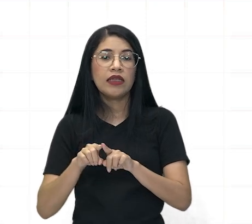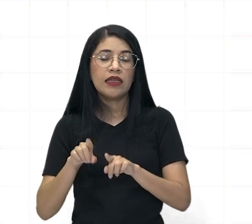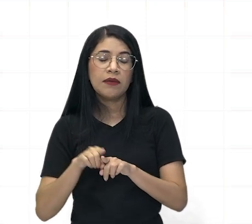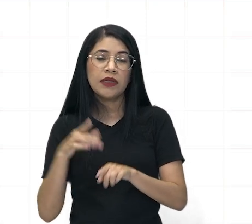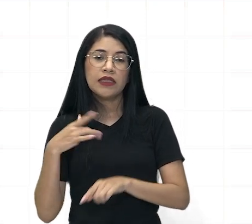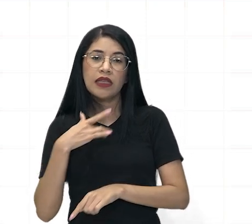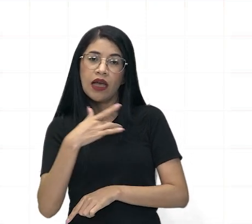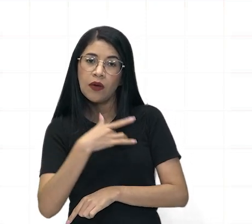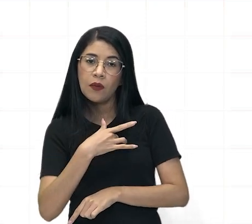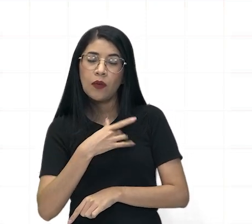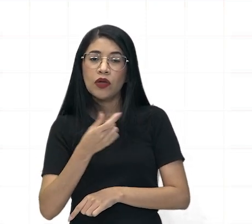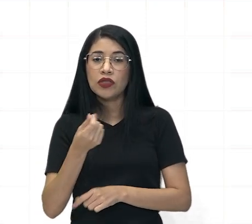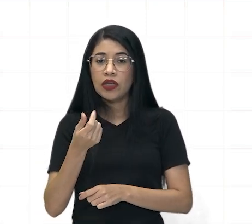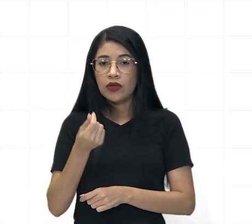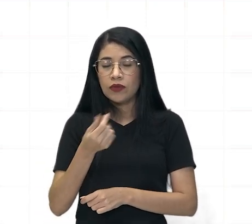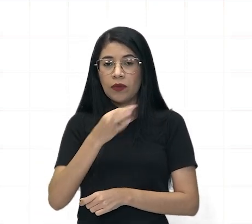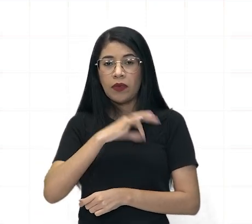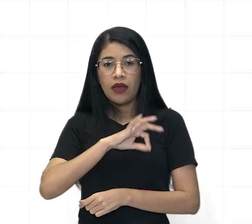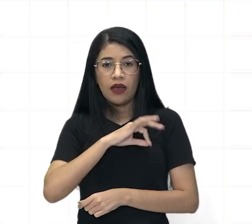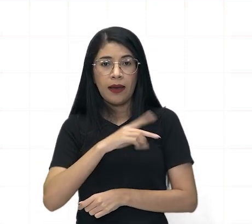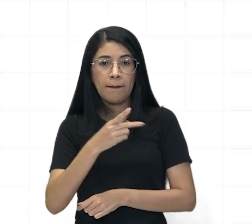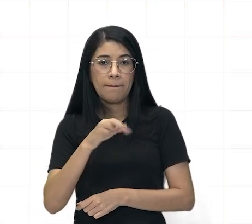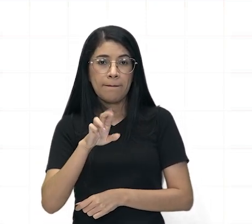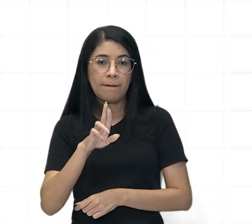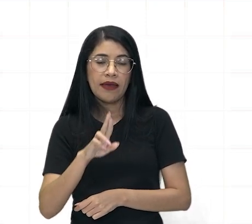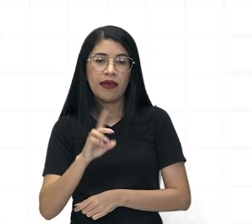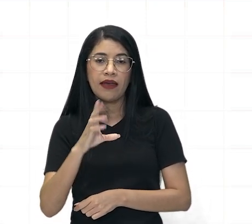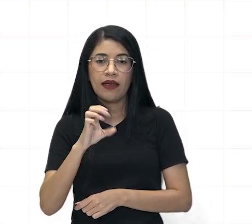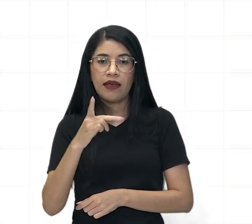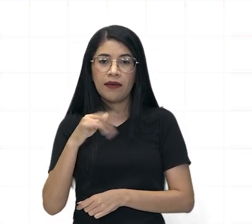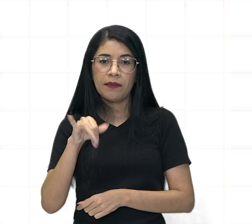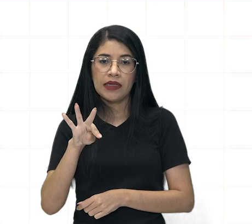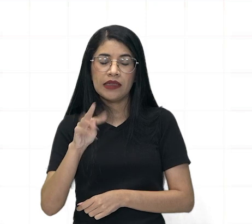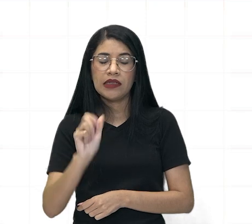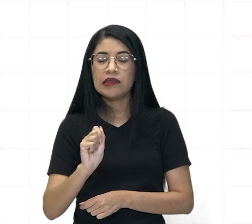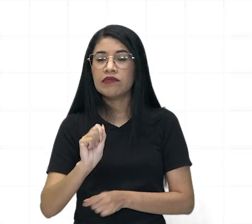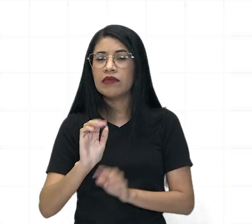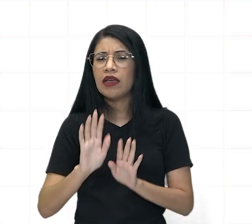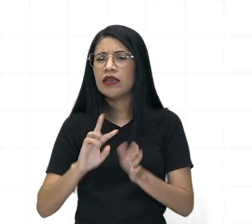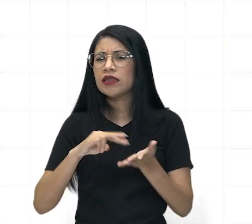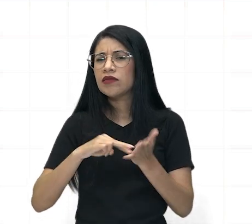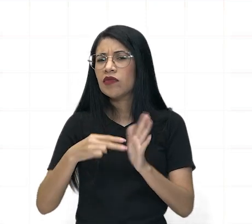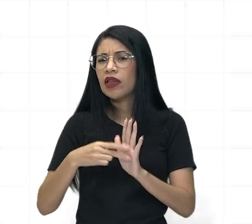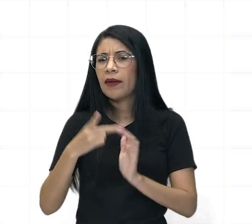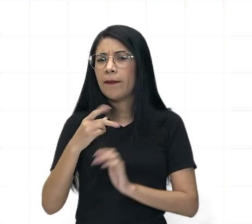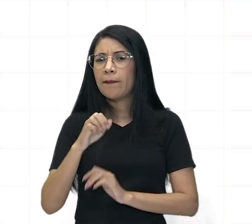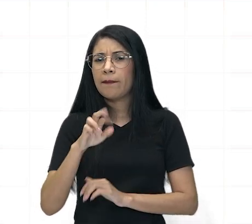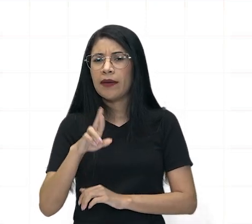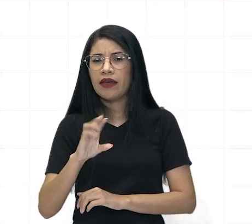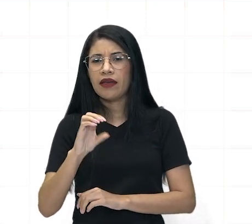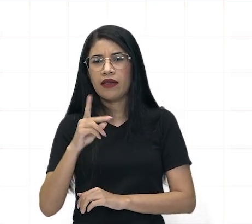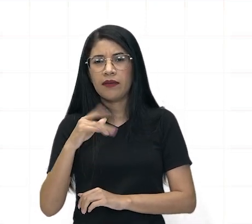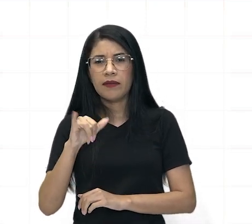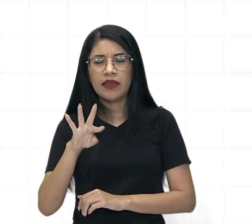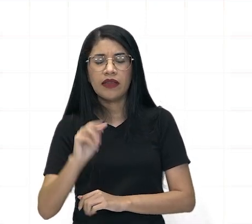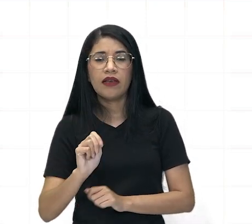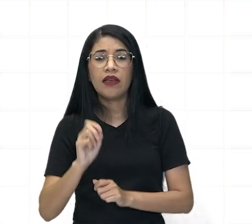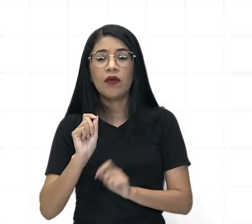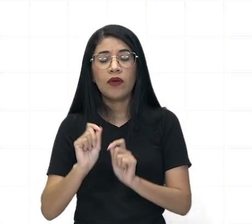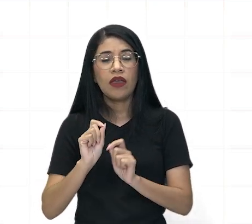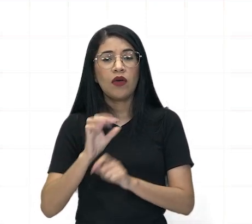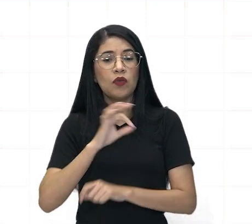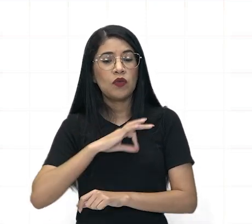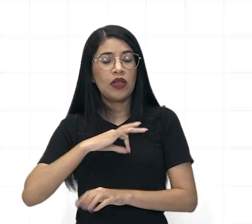renda per capita. Lembrando que a renda per capita, gente, é aquela renda que é calculada ali